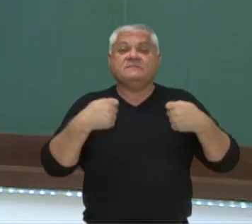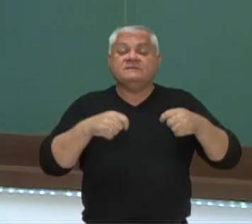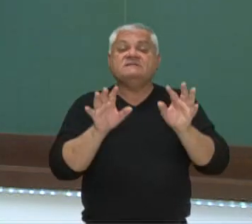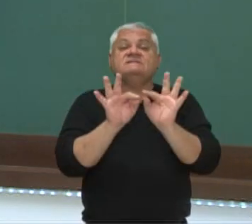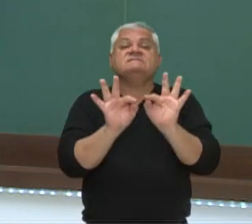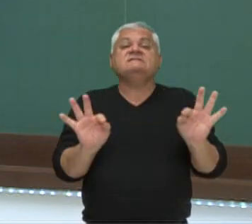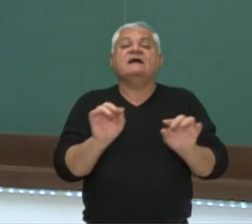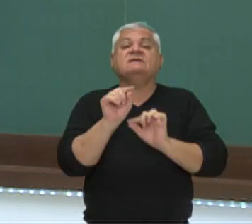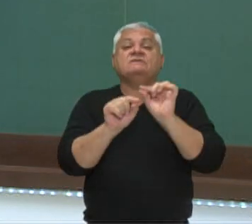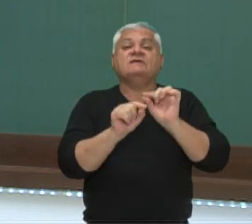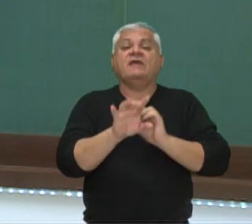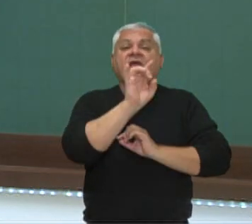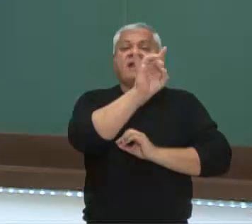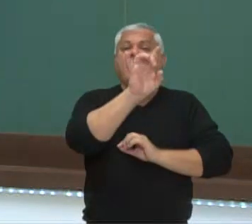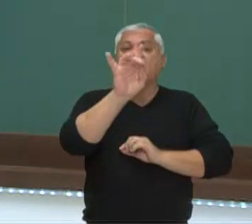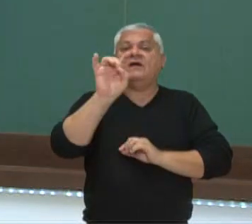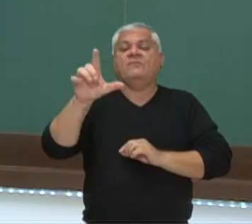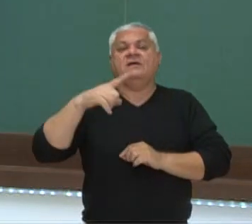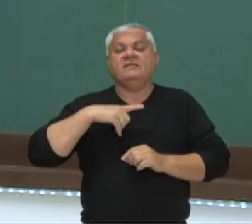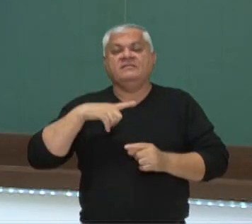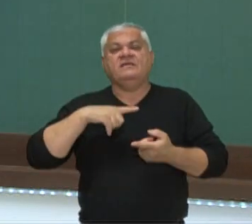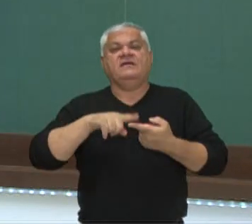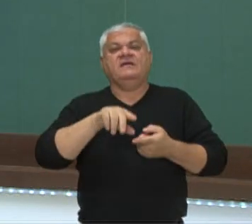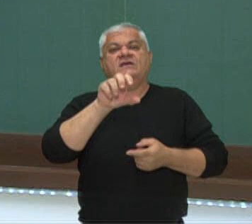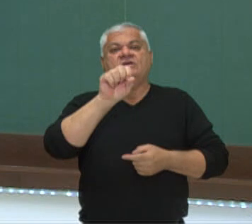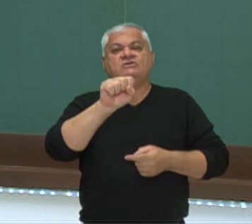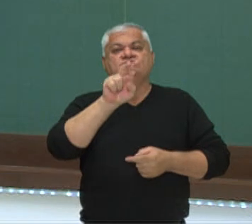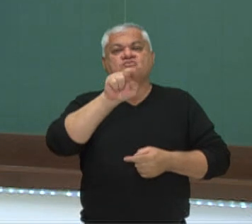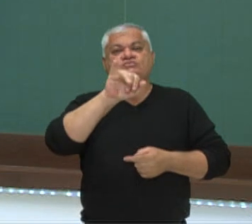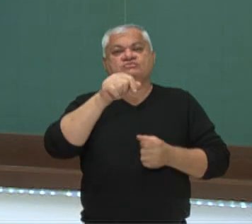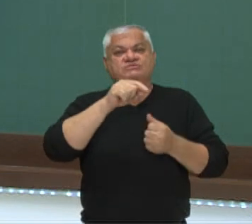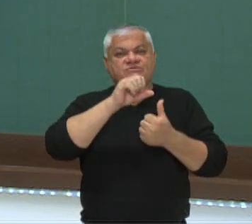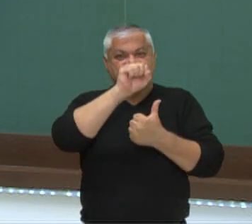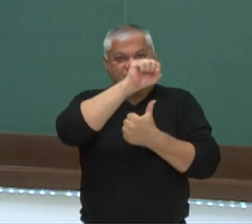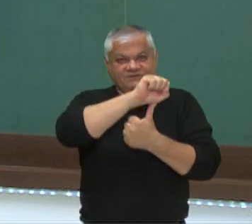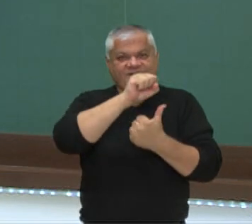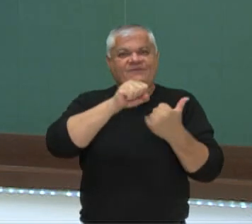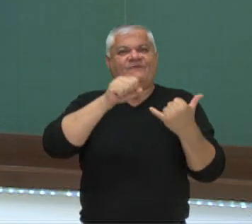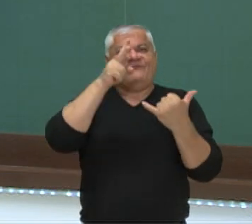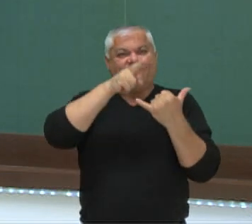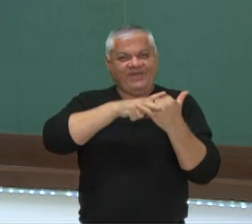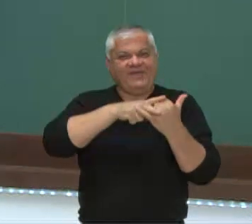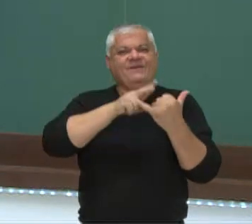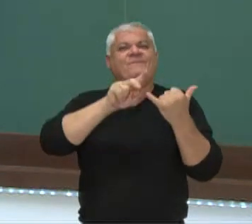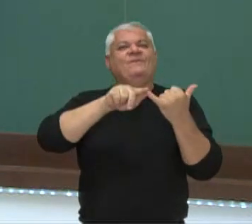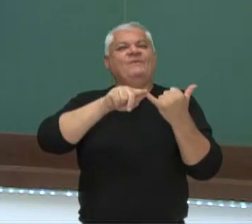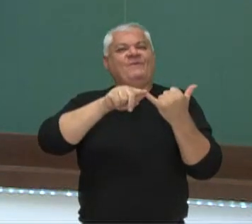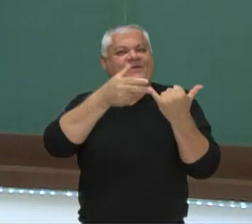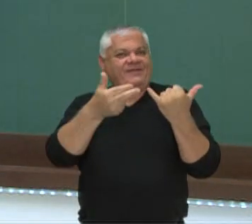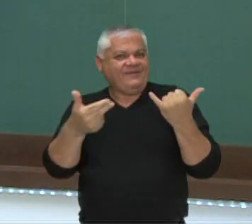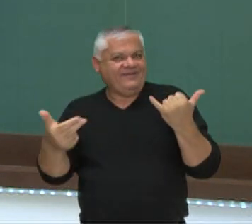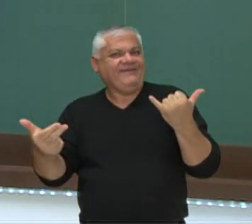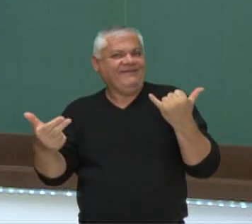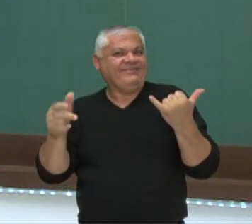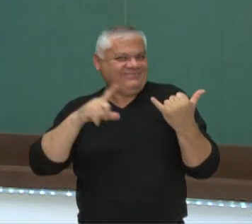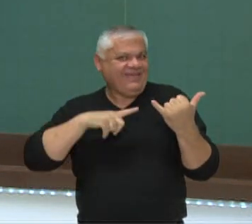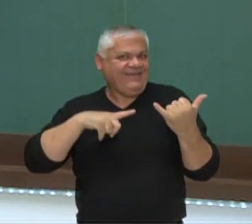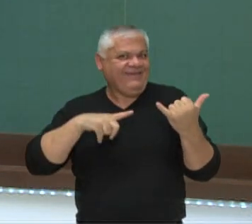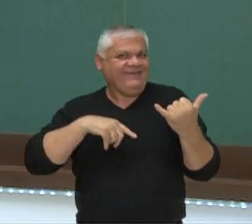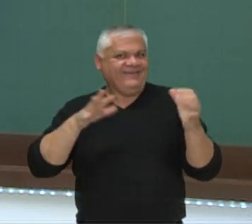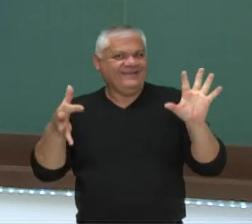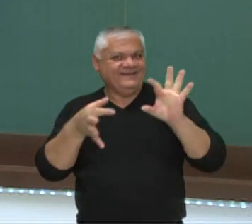porque cada uma tem o seu sujeito, cada uma tem o seu verbo e tem os seus complementos, seja objeto ou